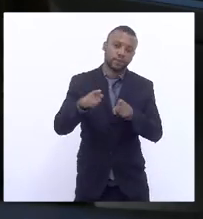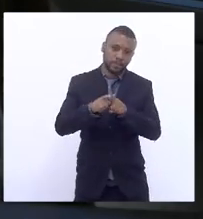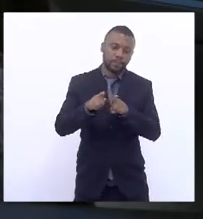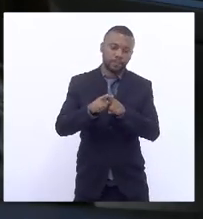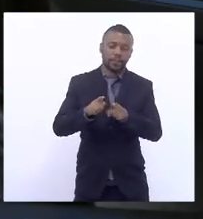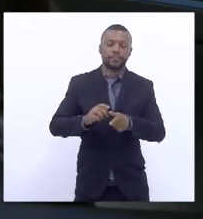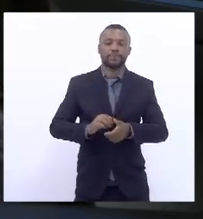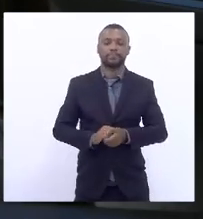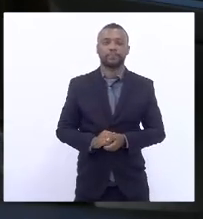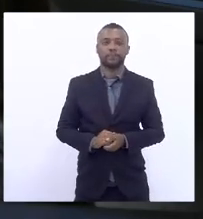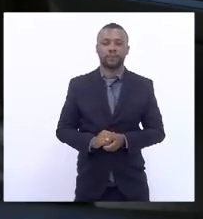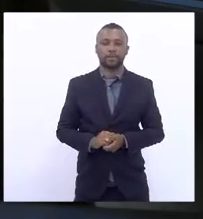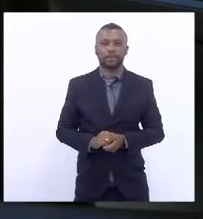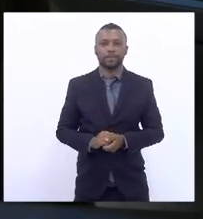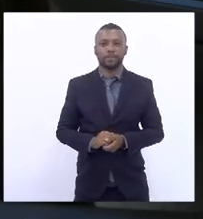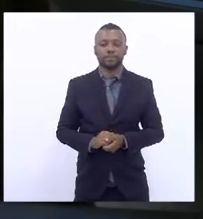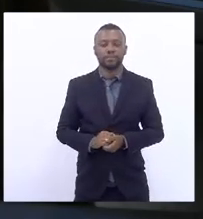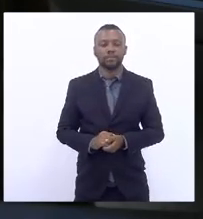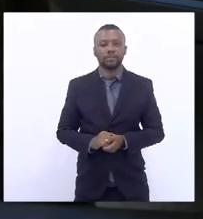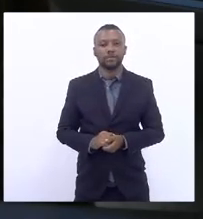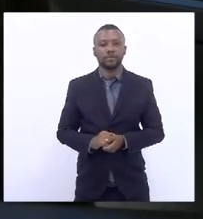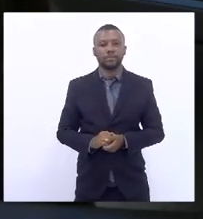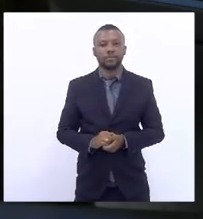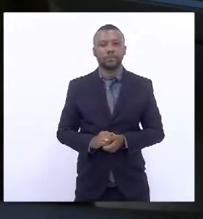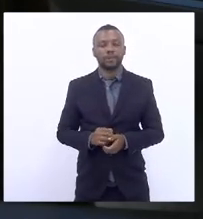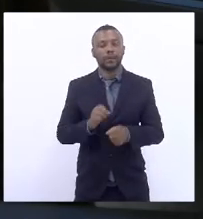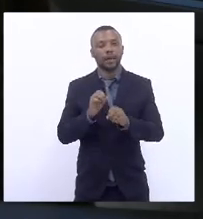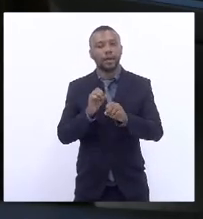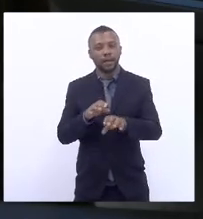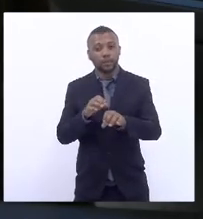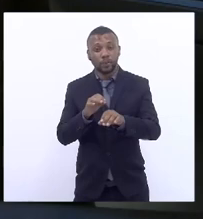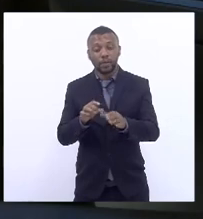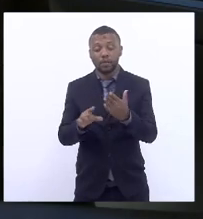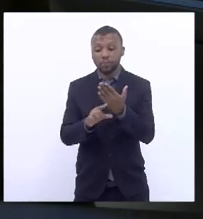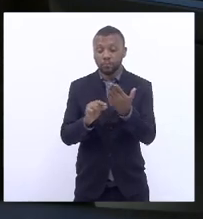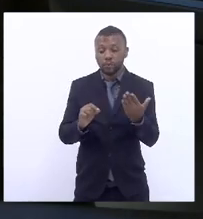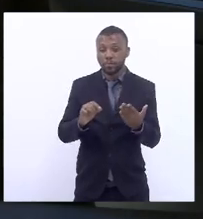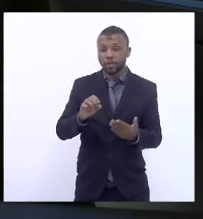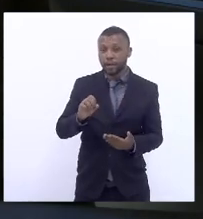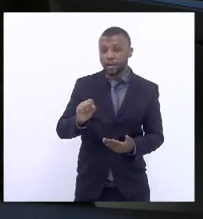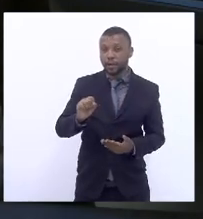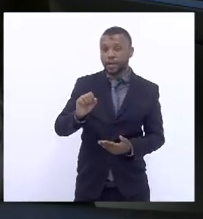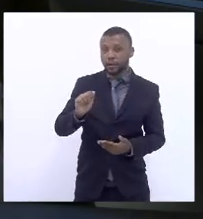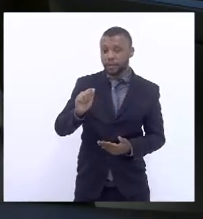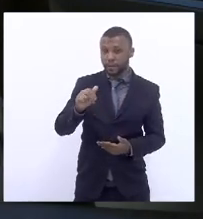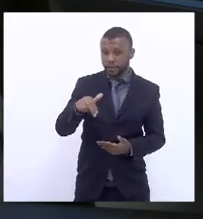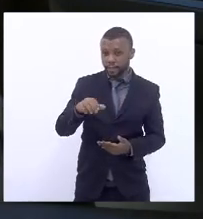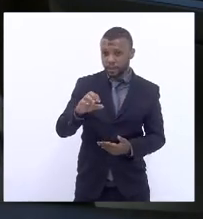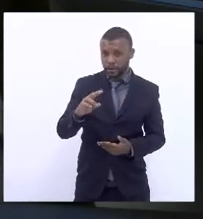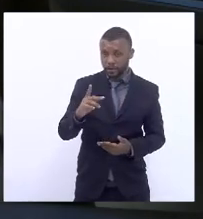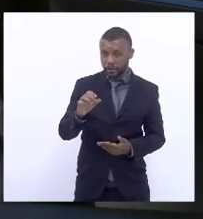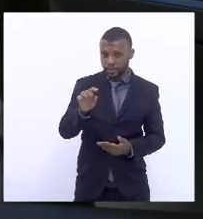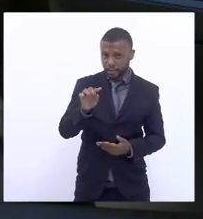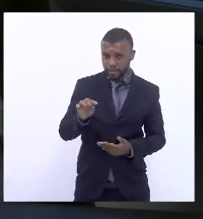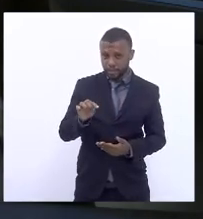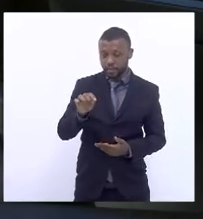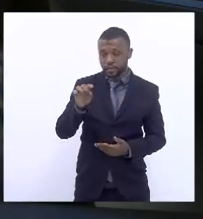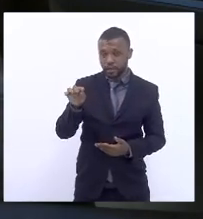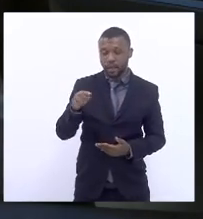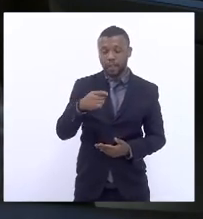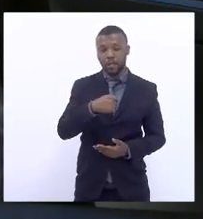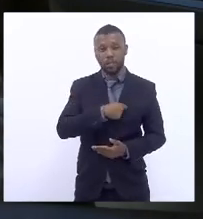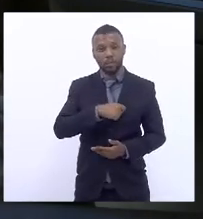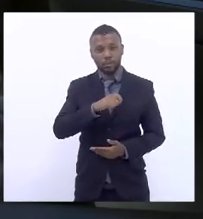Mas educar em redes, Sanches é um barcelonês. Ubuntu, como vocês disseram,